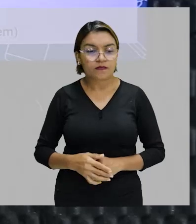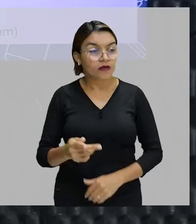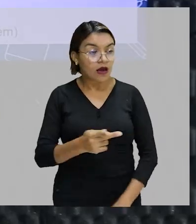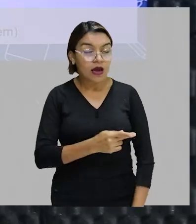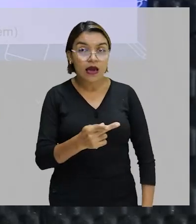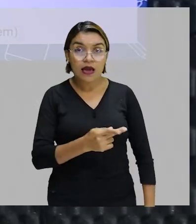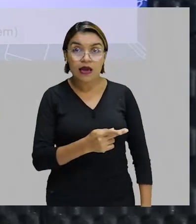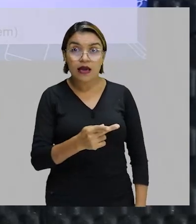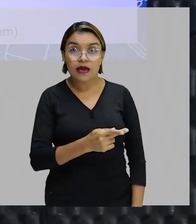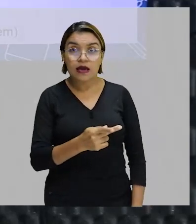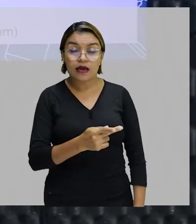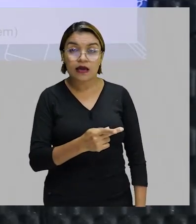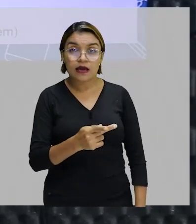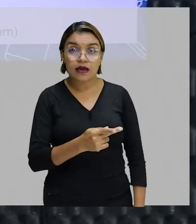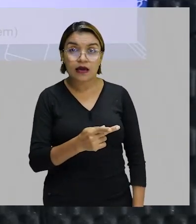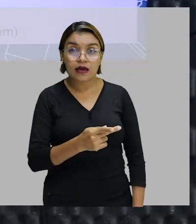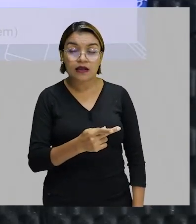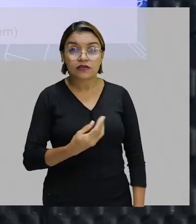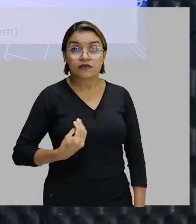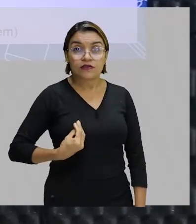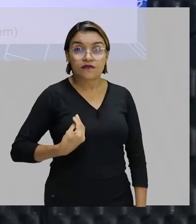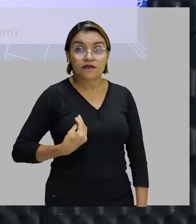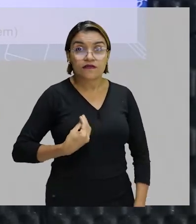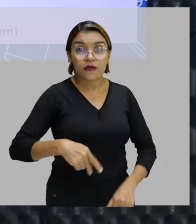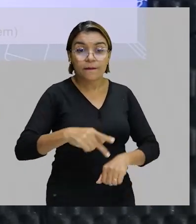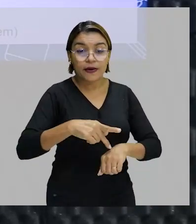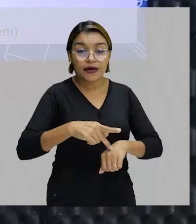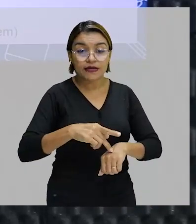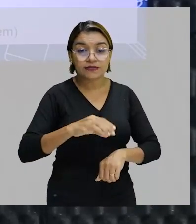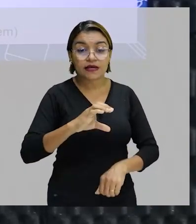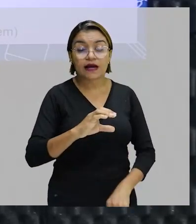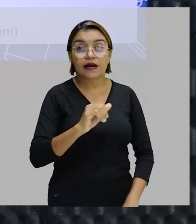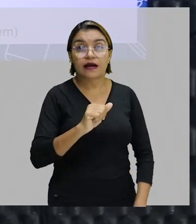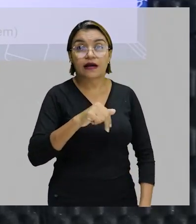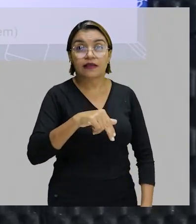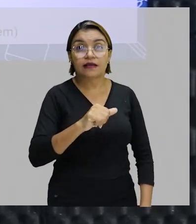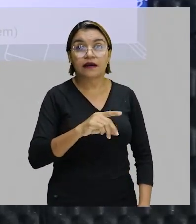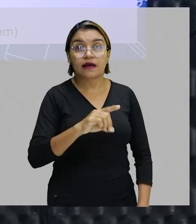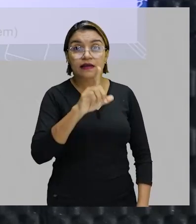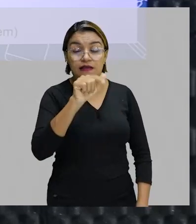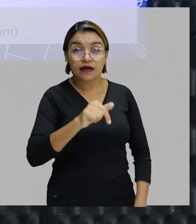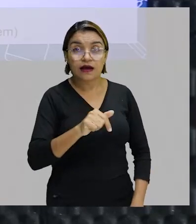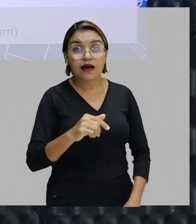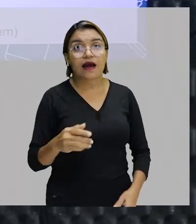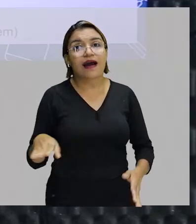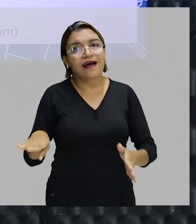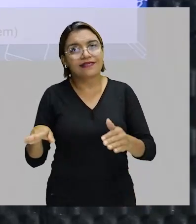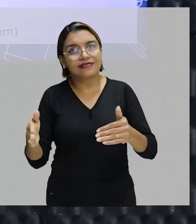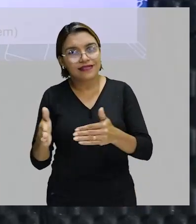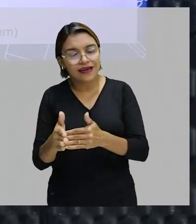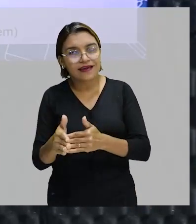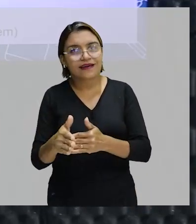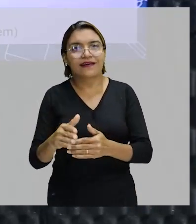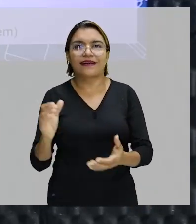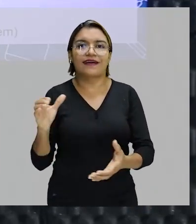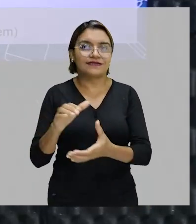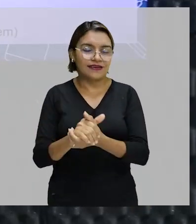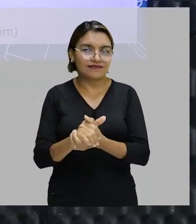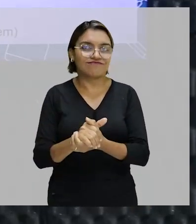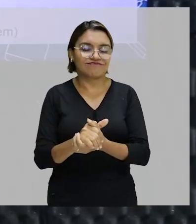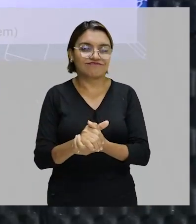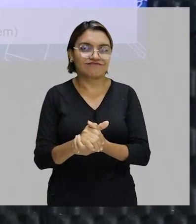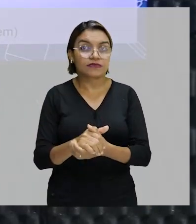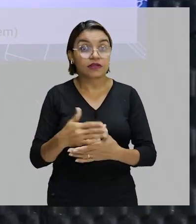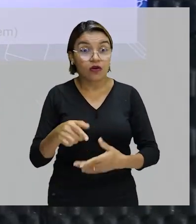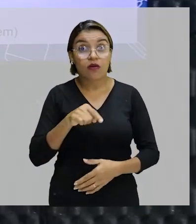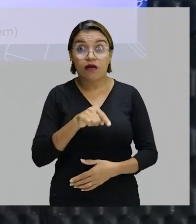tinham morado ou vivido no Canadá até eles se casarem. Então, nesse caso, assim como os outros exemplos,